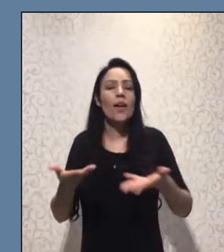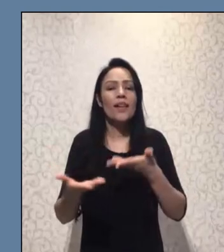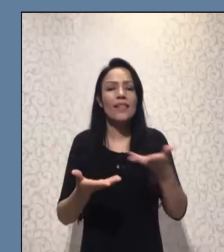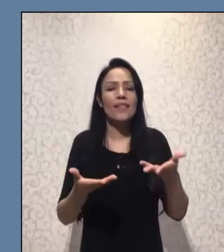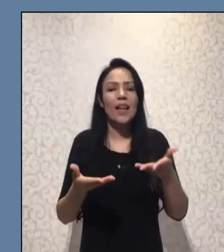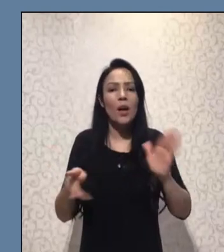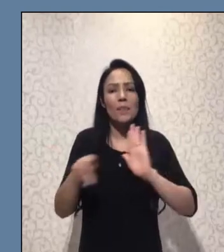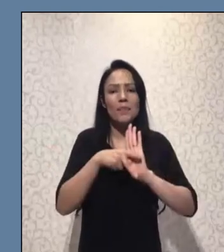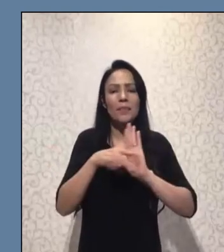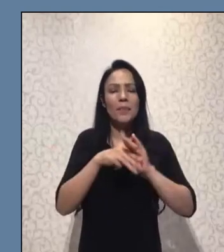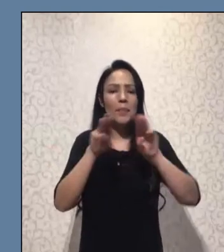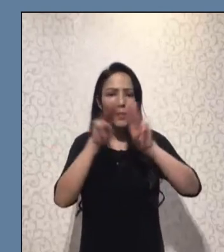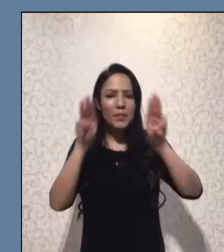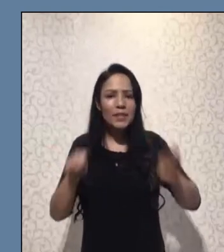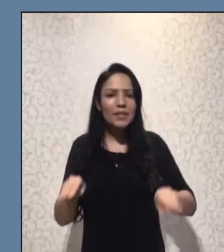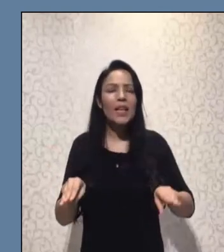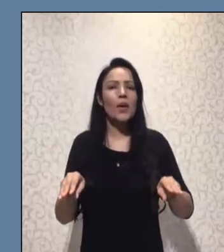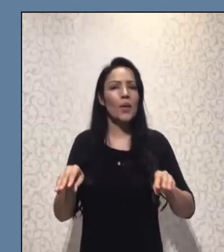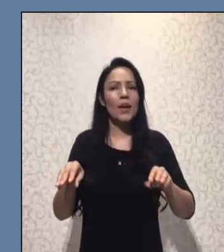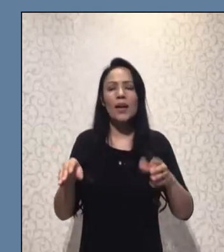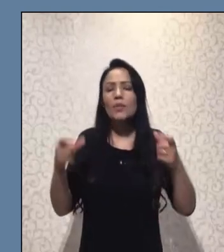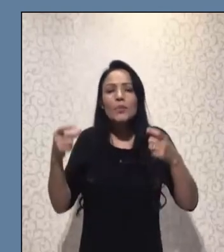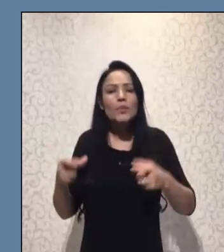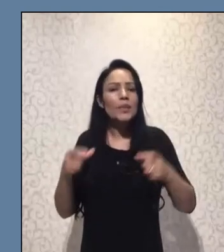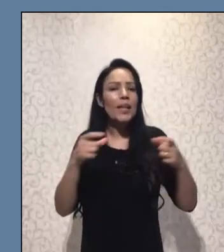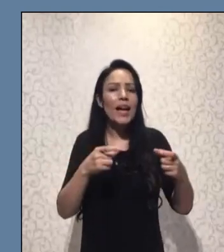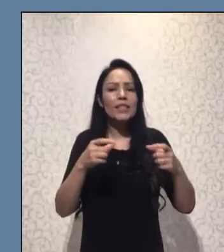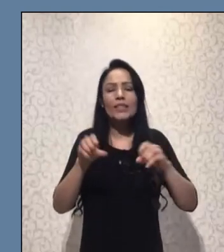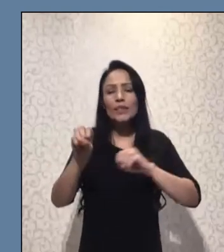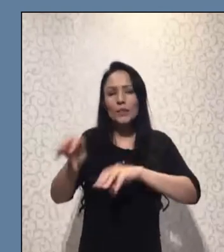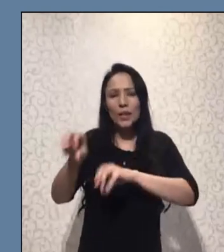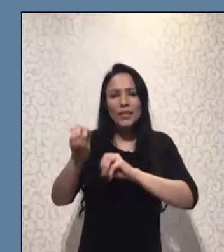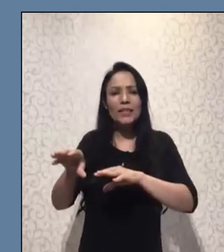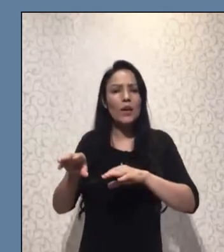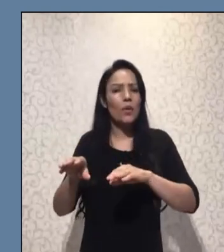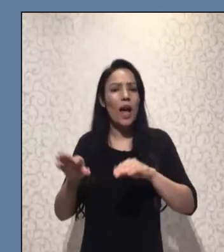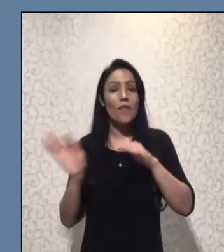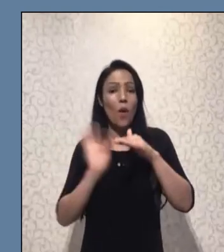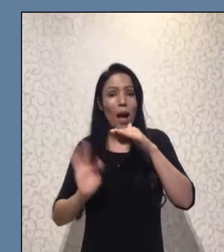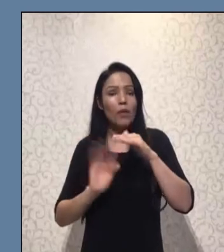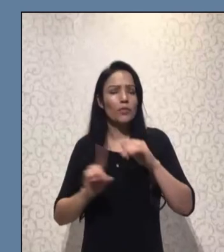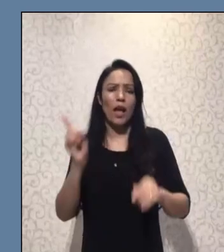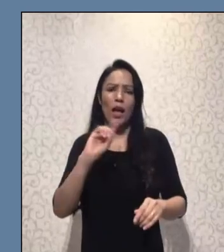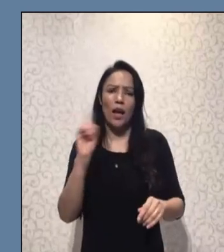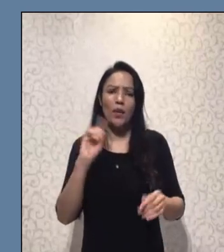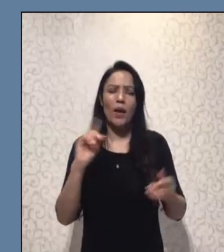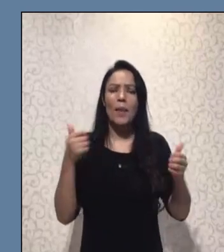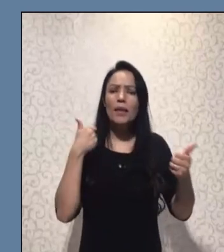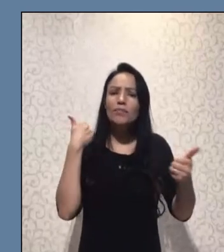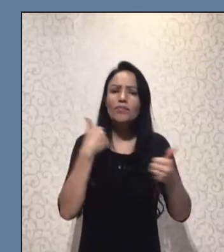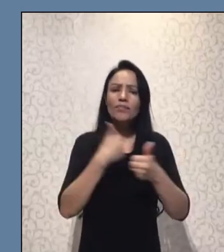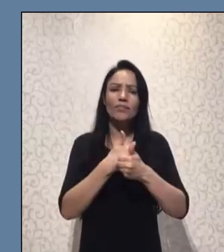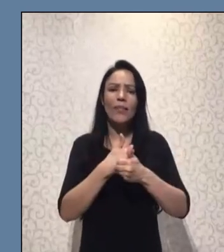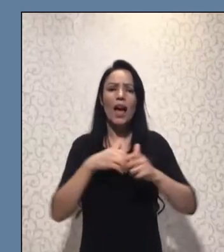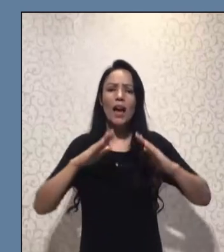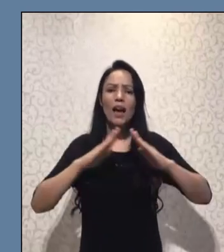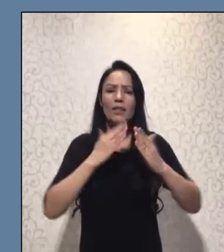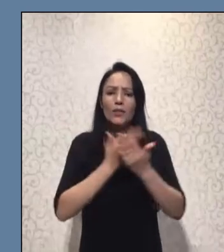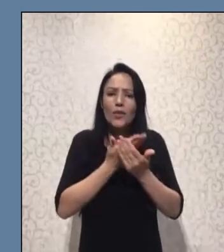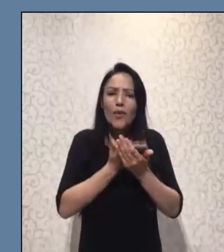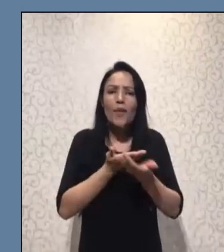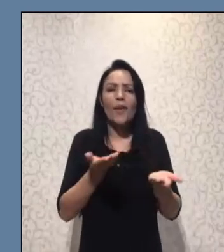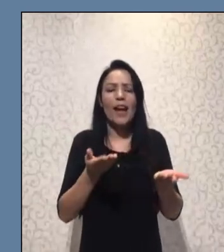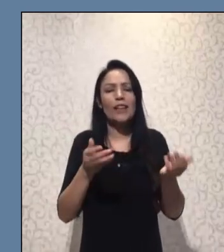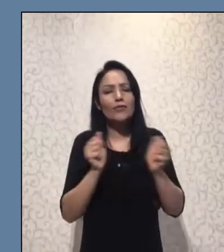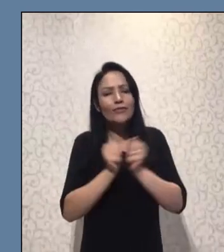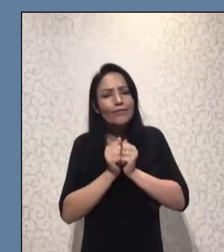espaço de educação não formal, nesse sentido, e a própria aproximação com as escolas e os espaços de construção